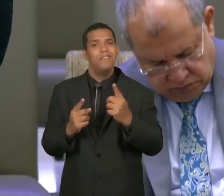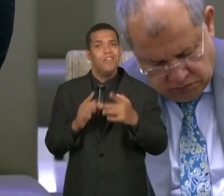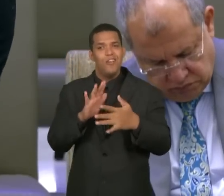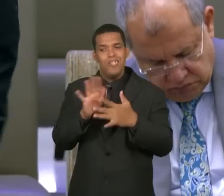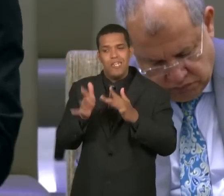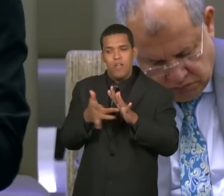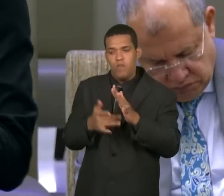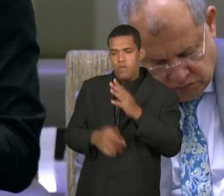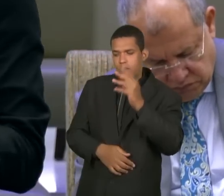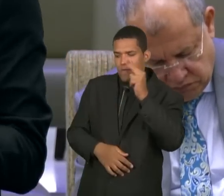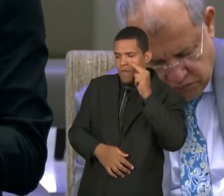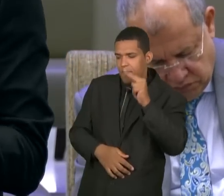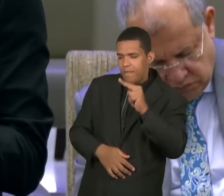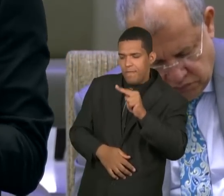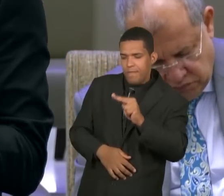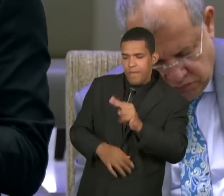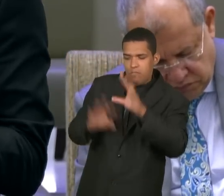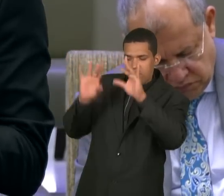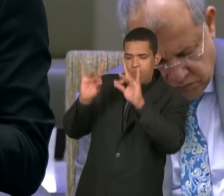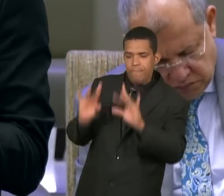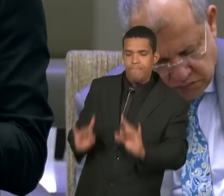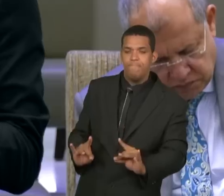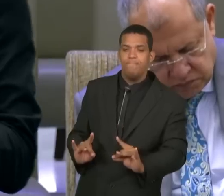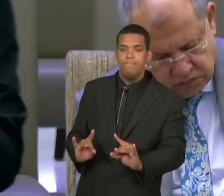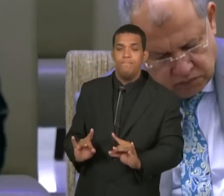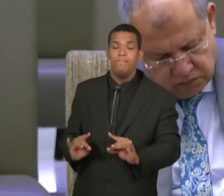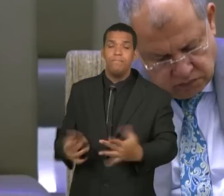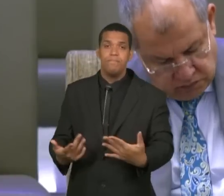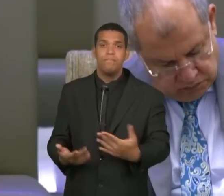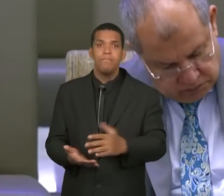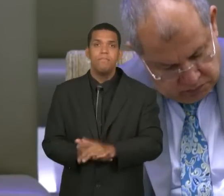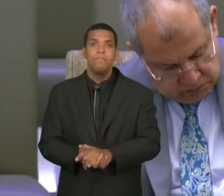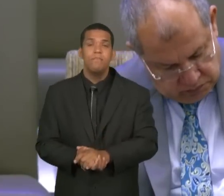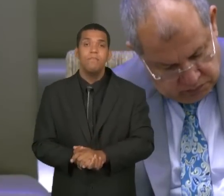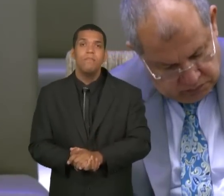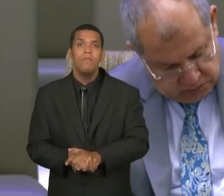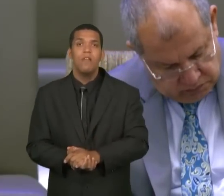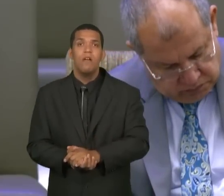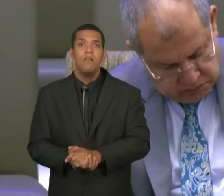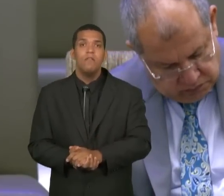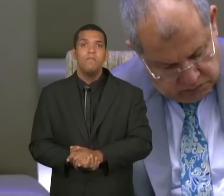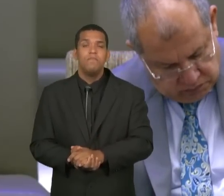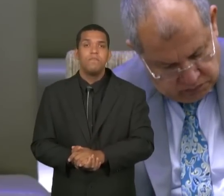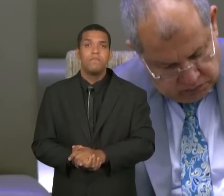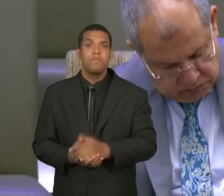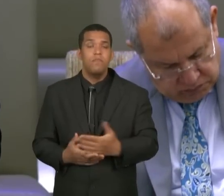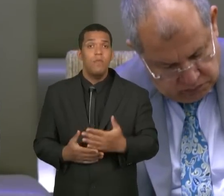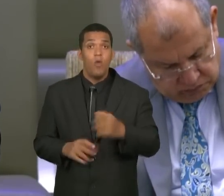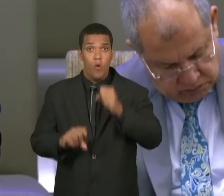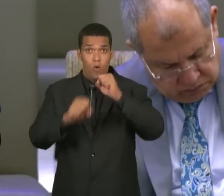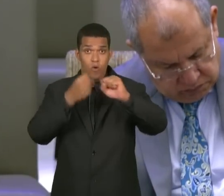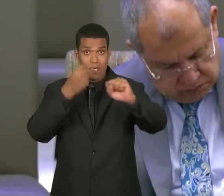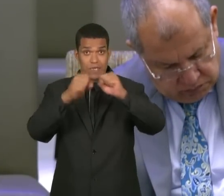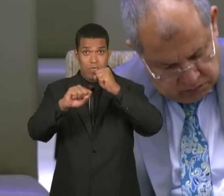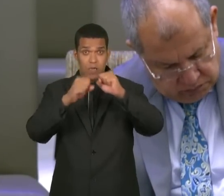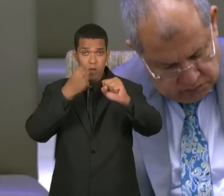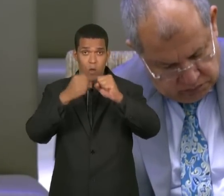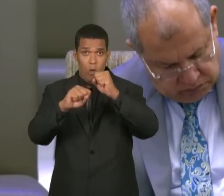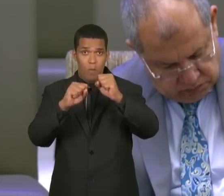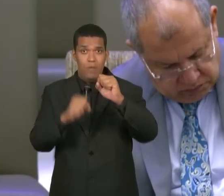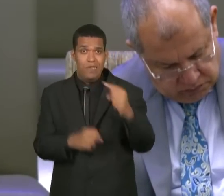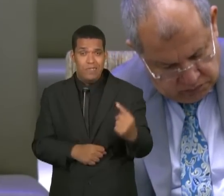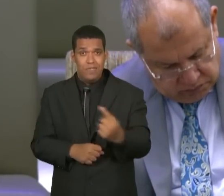glorioso que nós estamos falando acerca da sua onisciência o salmista ainda disse